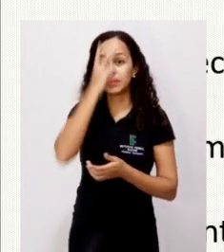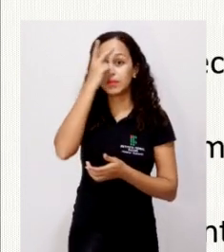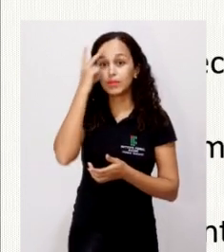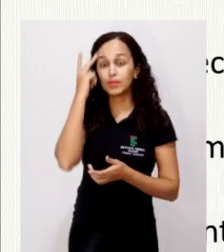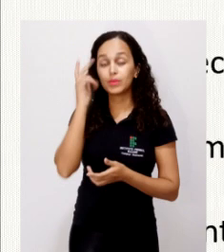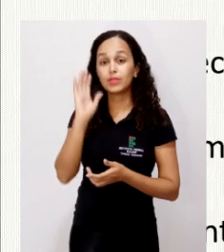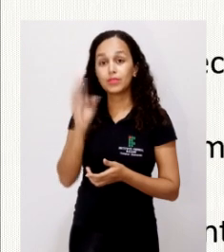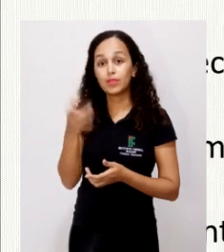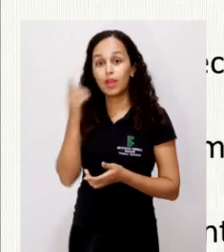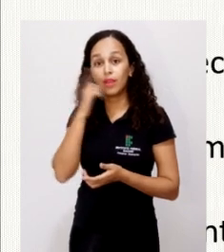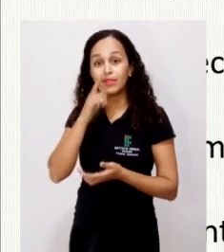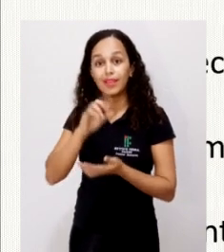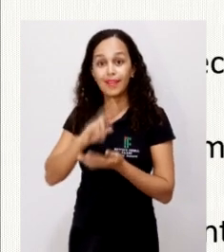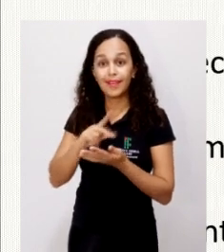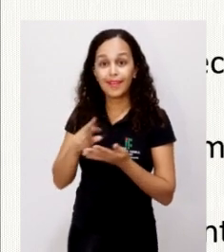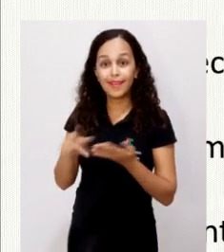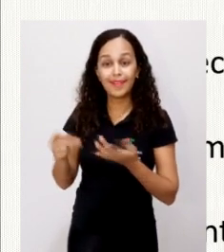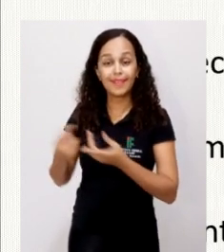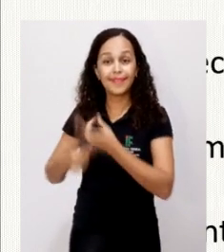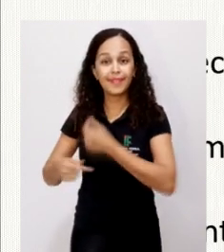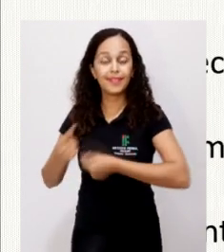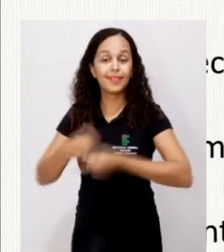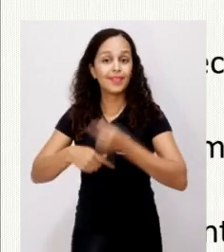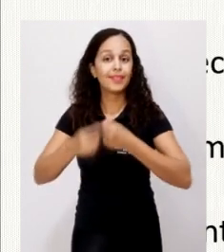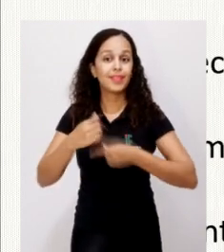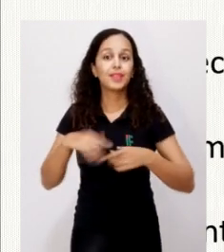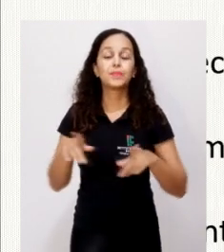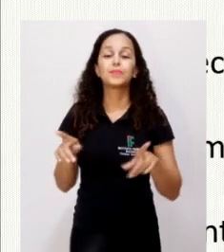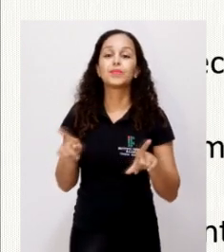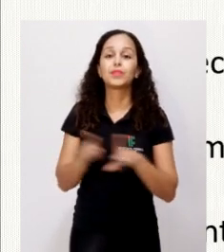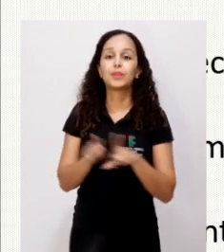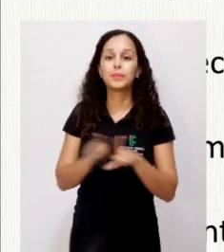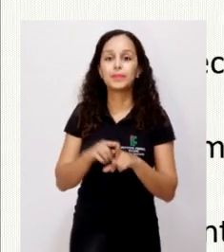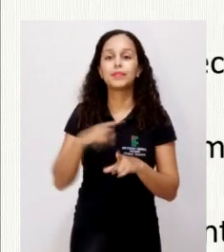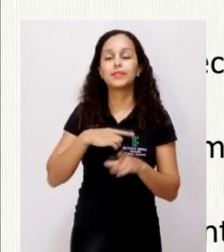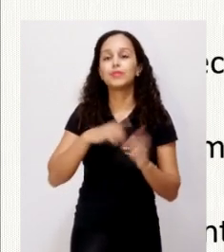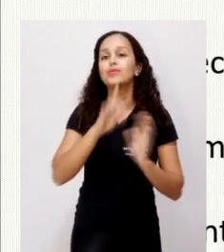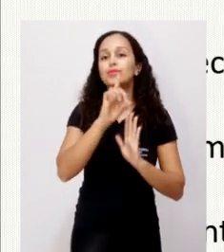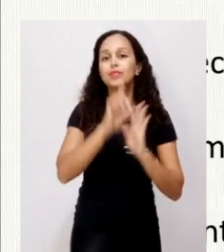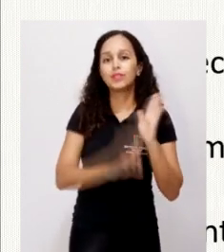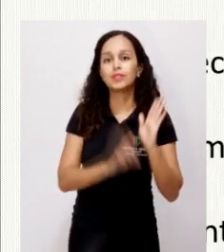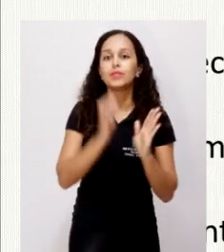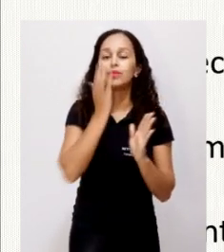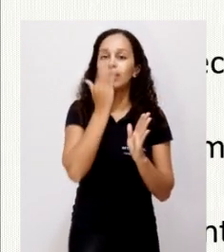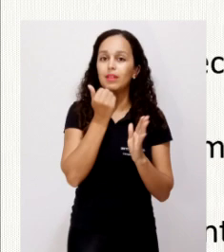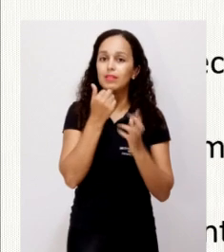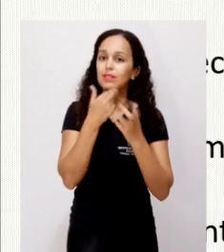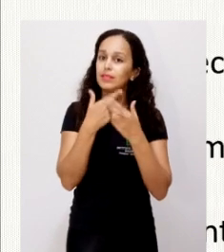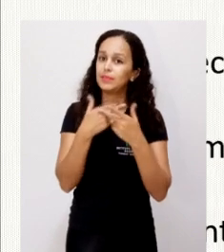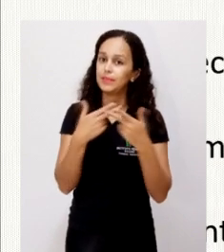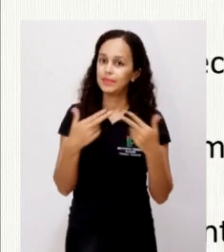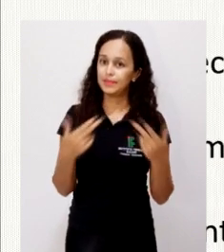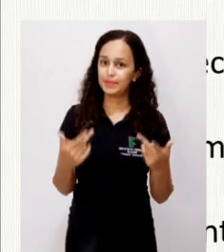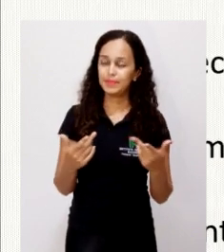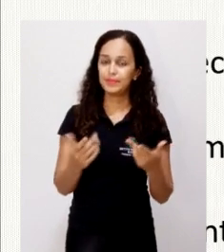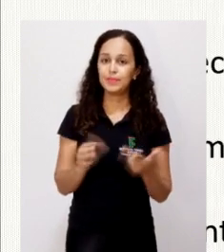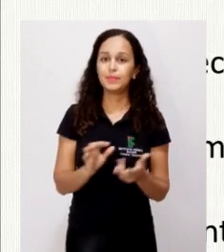podem ter recursos para, a partir daí, ter também esse direito à alimentação,